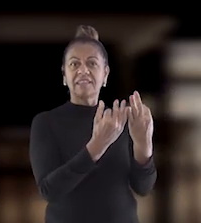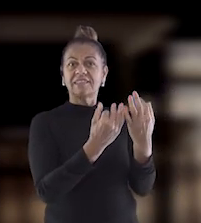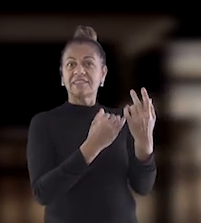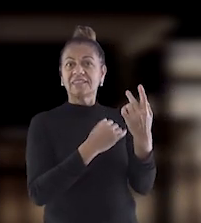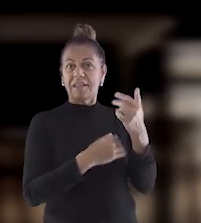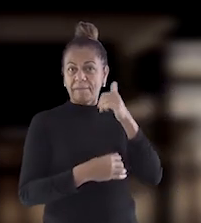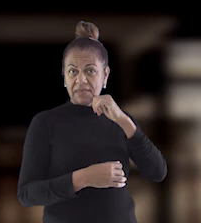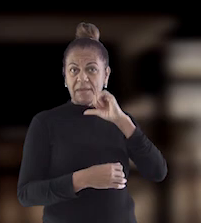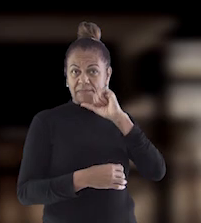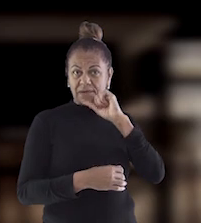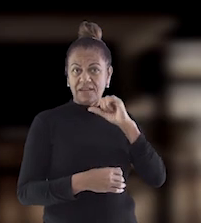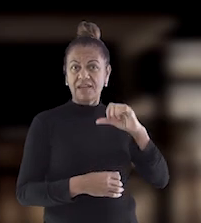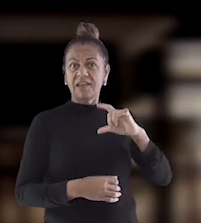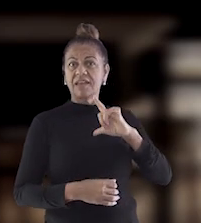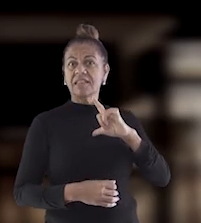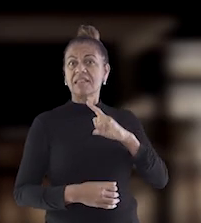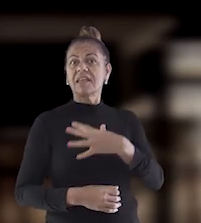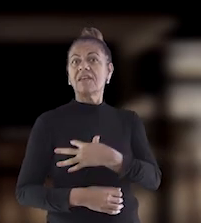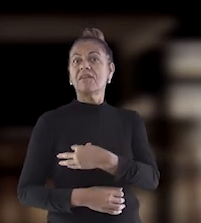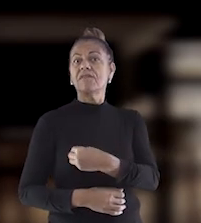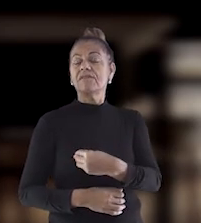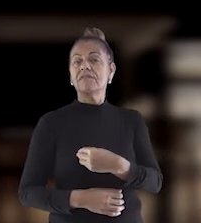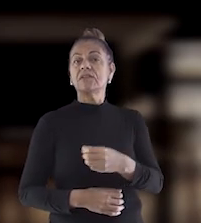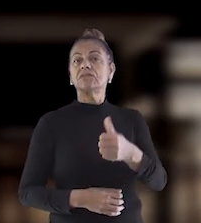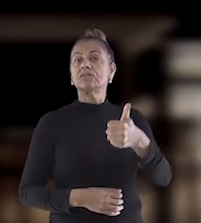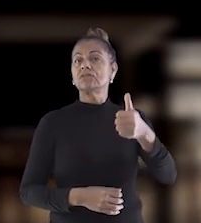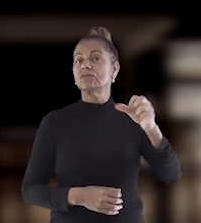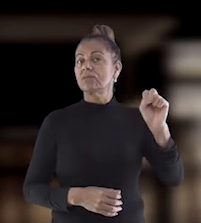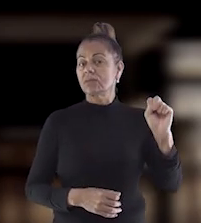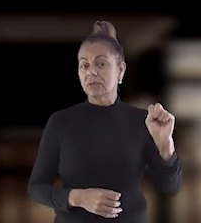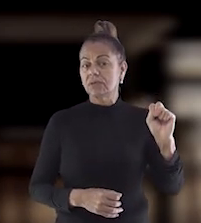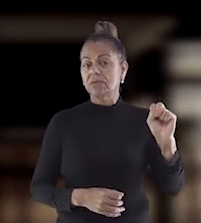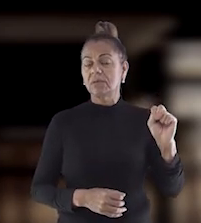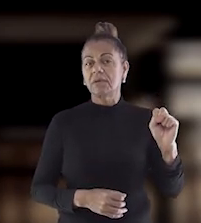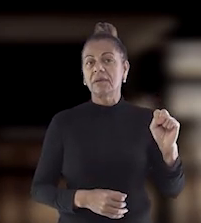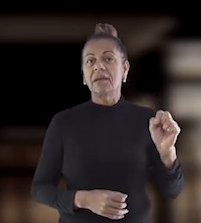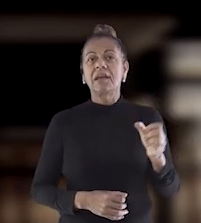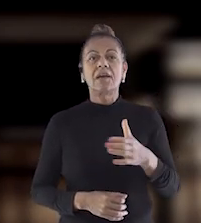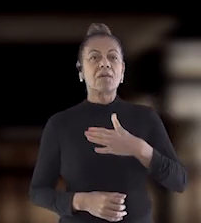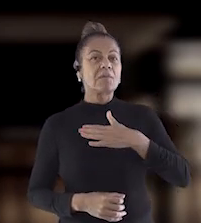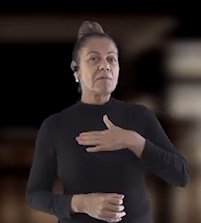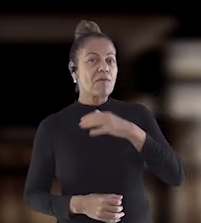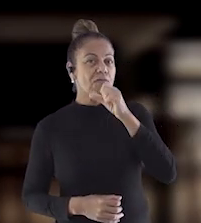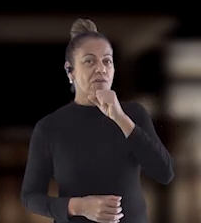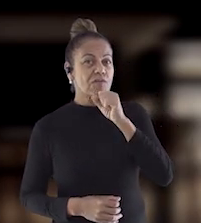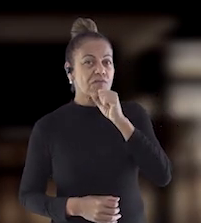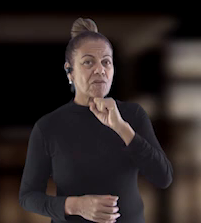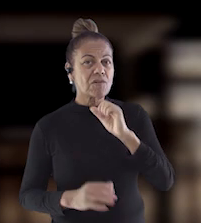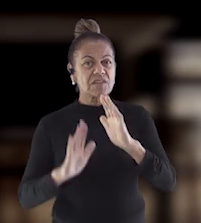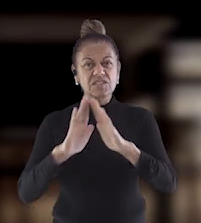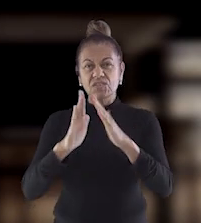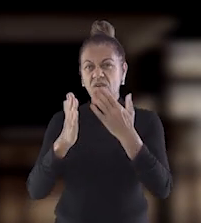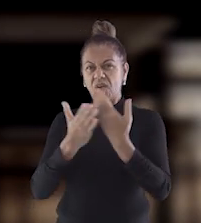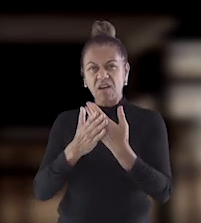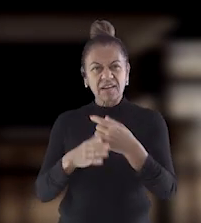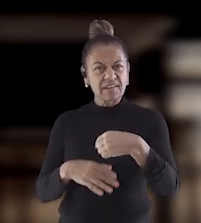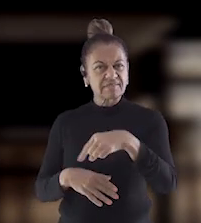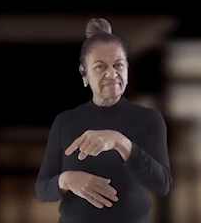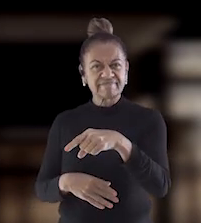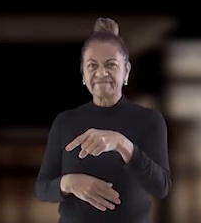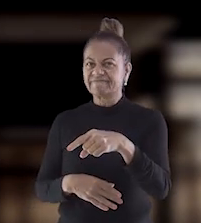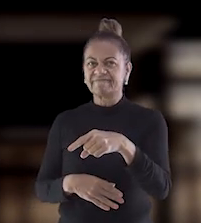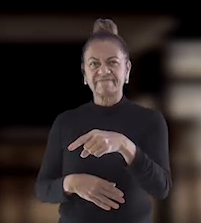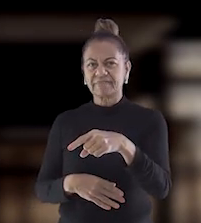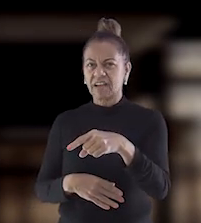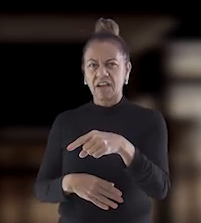em 18 irmãos. Então, os mais velhos, meu avô não botava na escola,